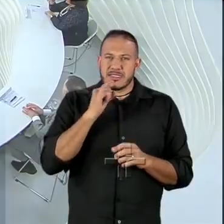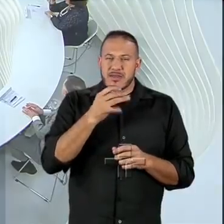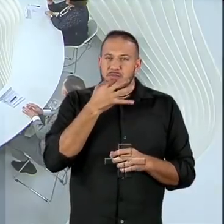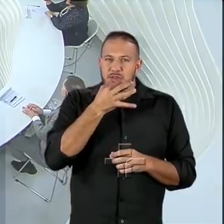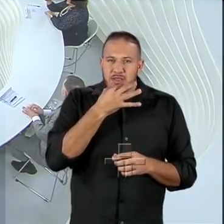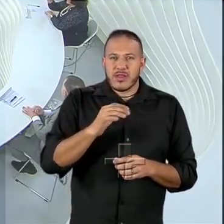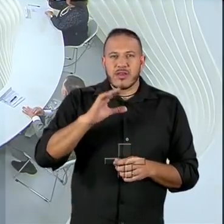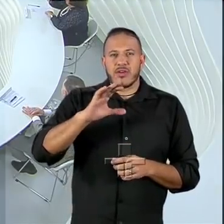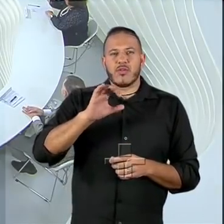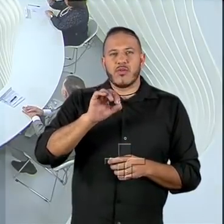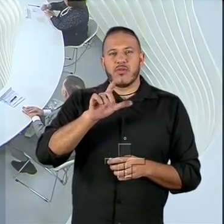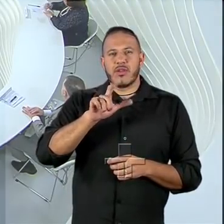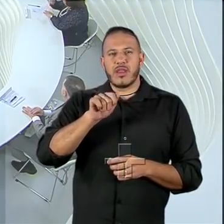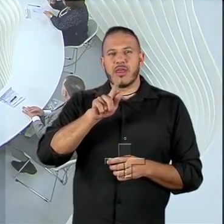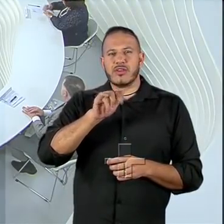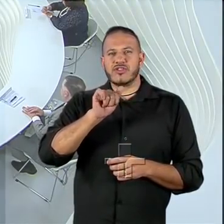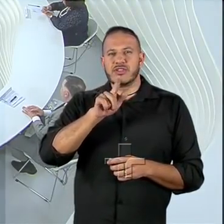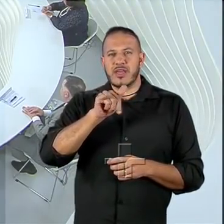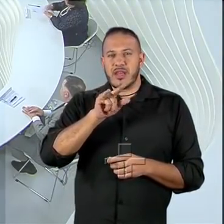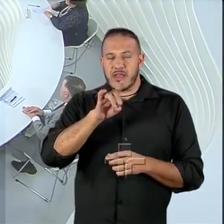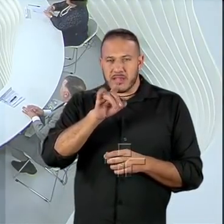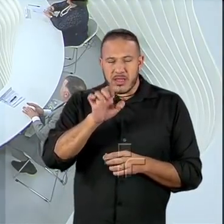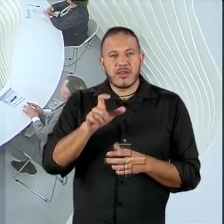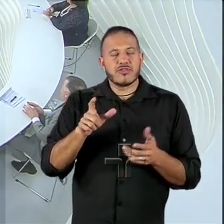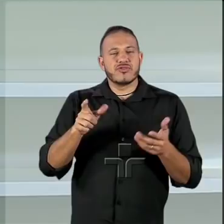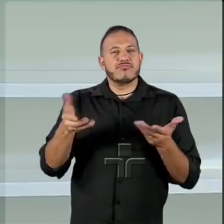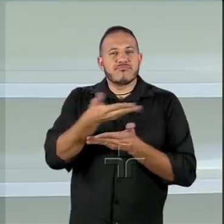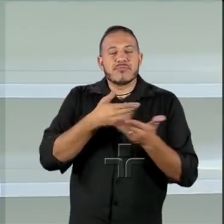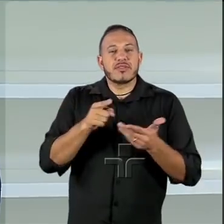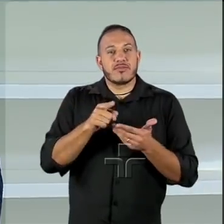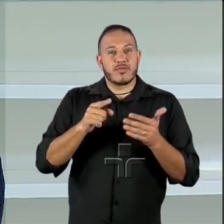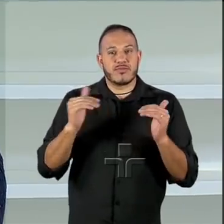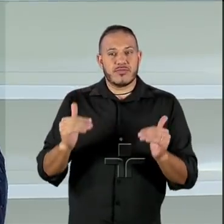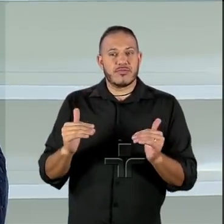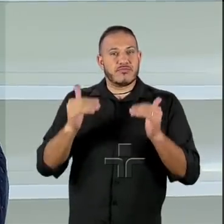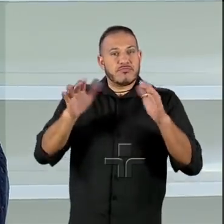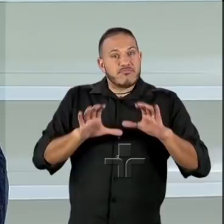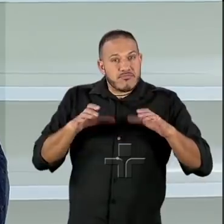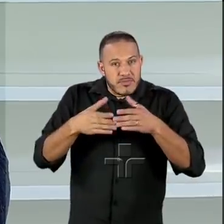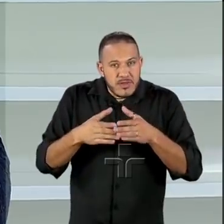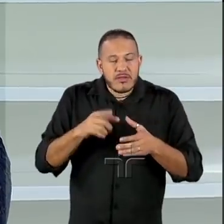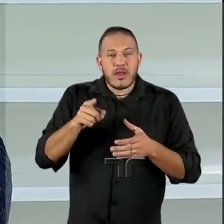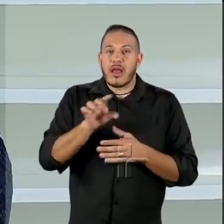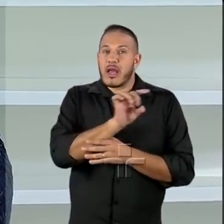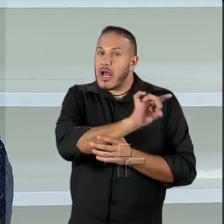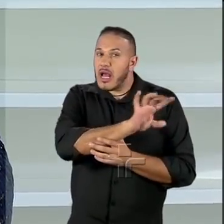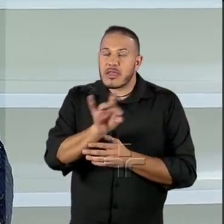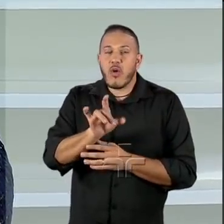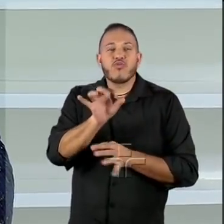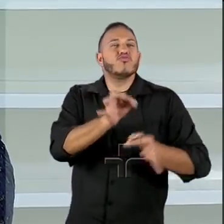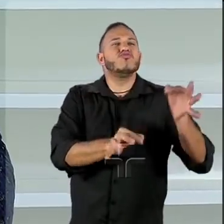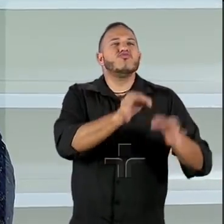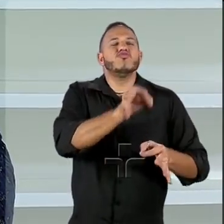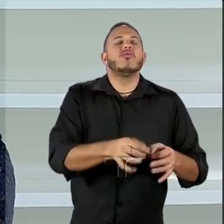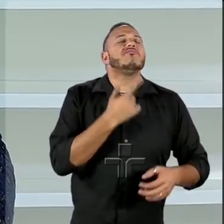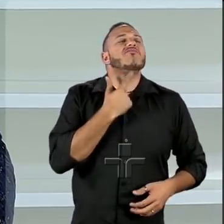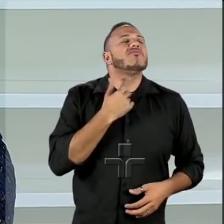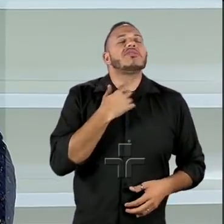colegialidade está rompido pelo Supremo Tribunal Federal. Cada um julga como